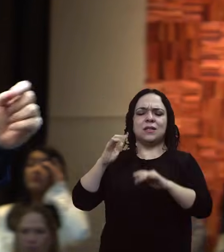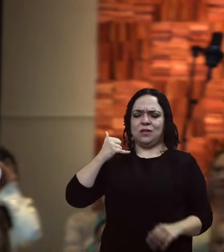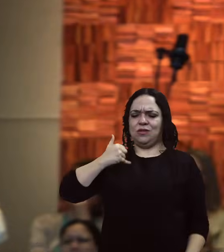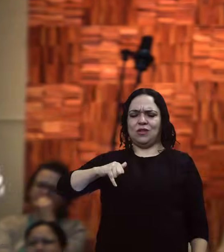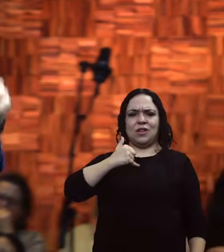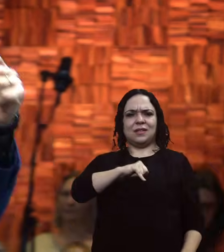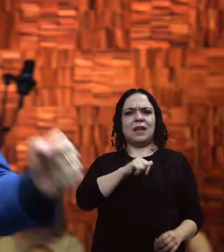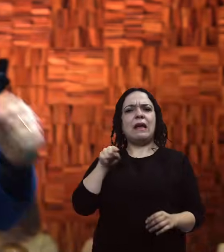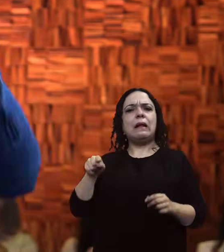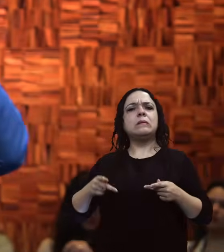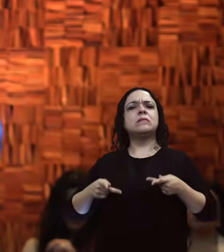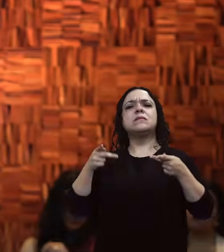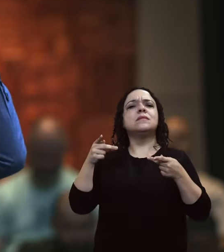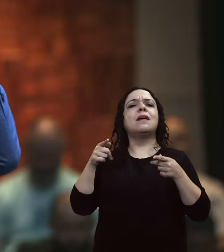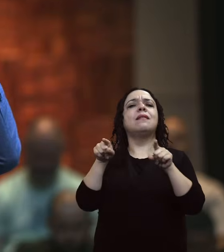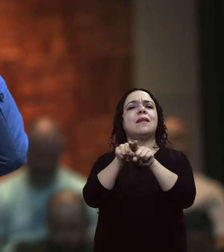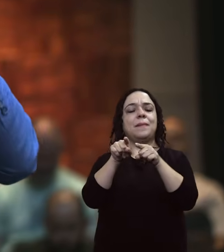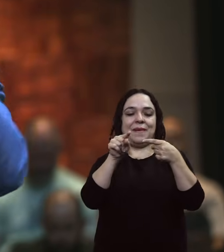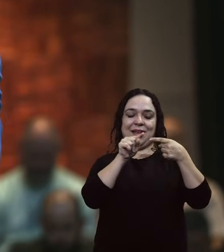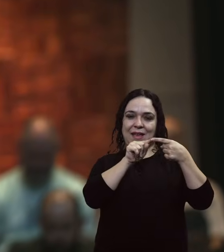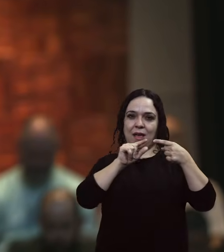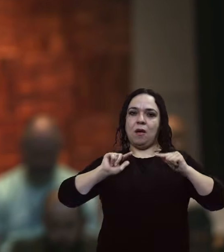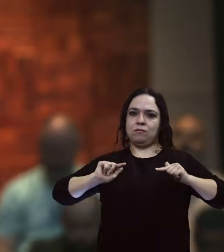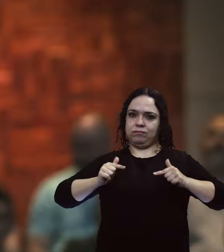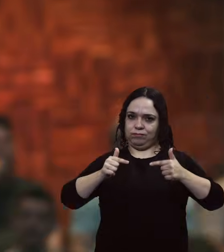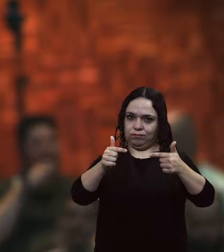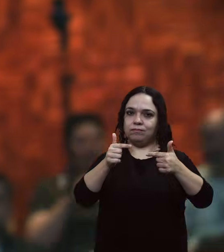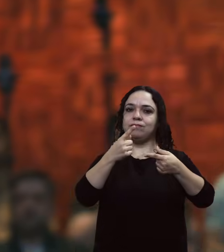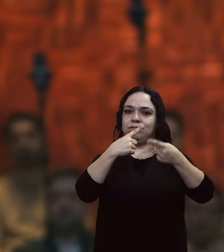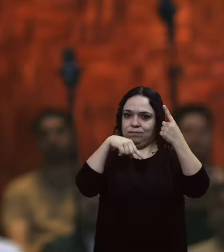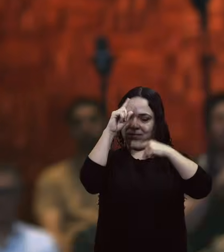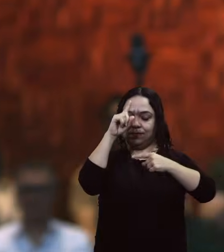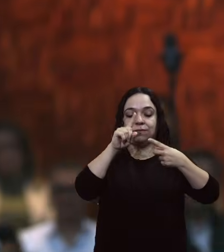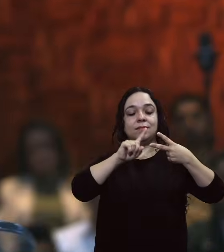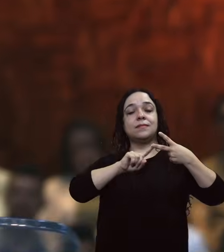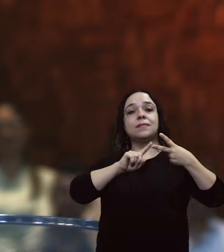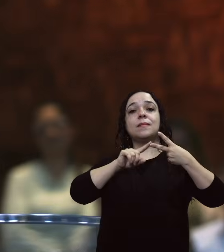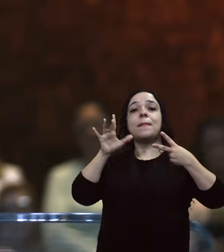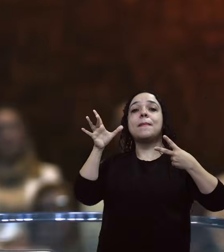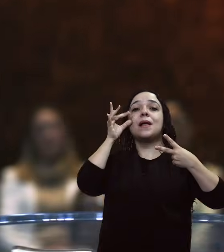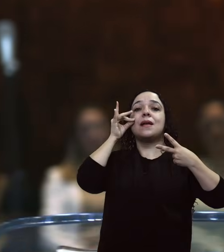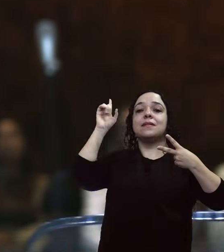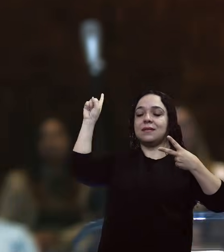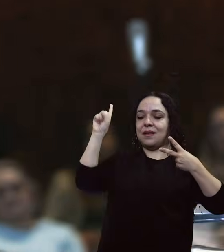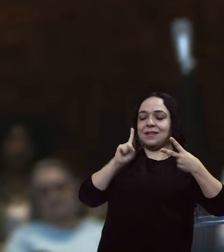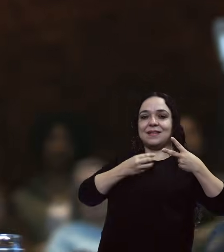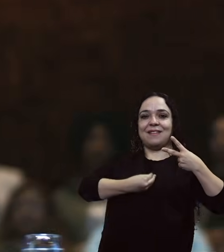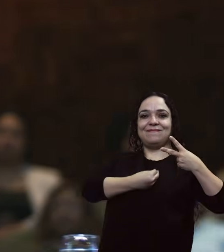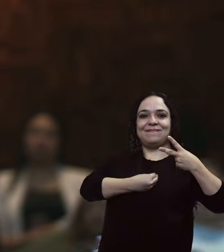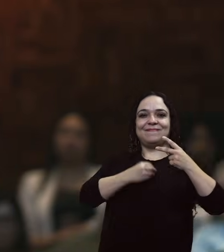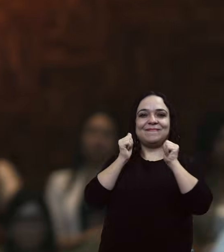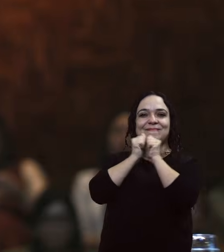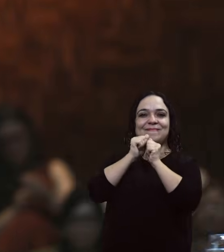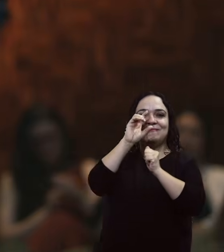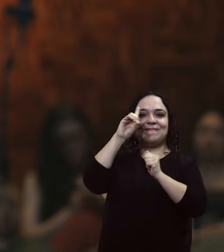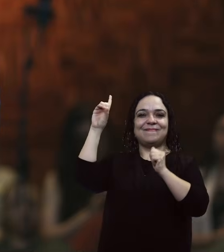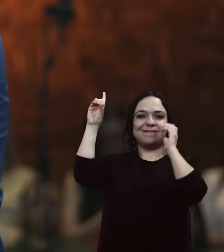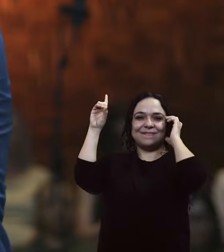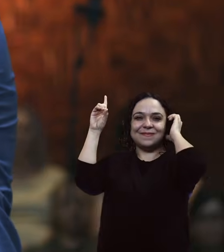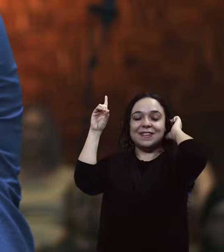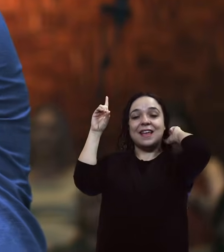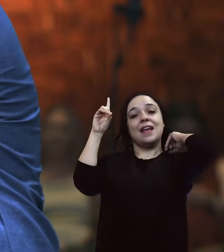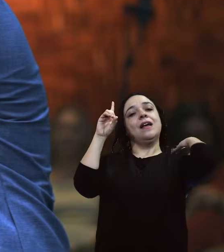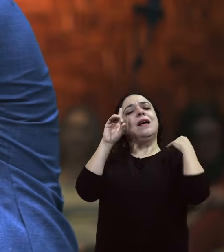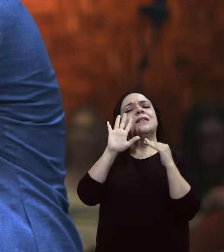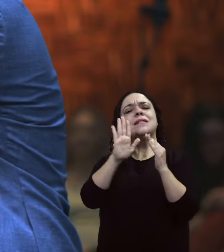está relacionada à presença de Deus. Em todos esses textos que eu citei, a Bíblia vai dizer assim: o Senhor estava